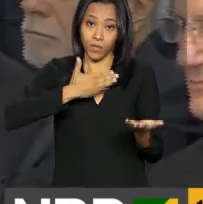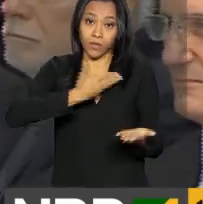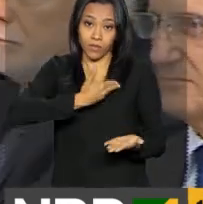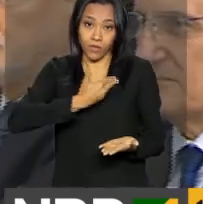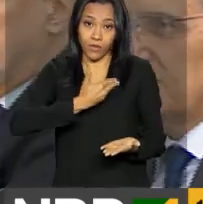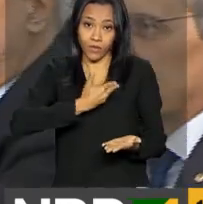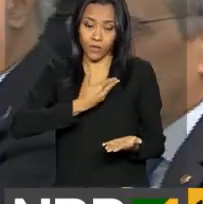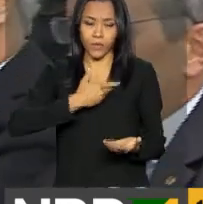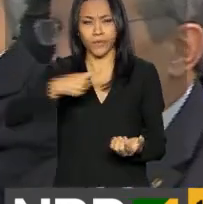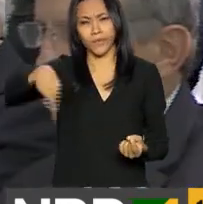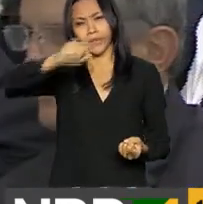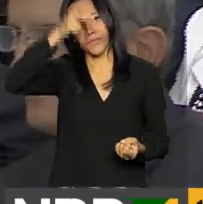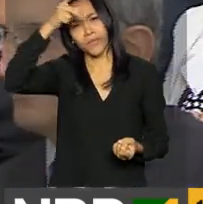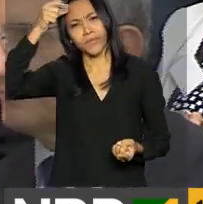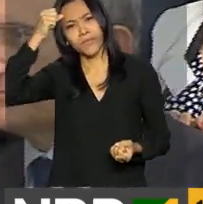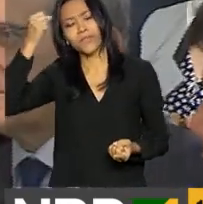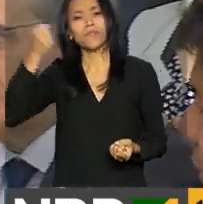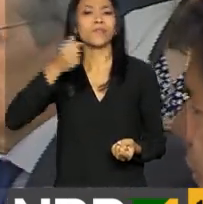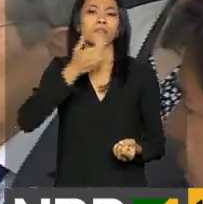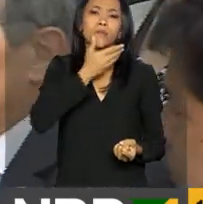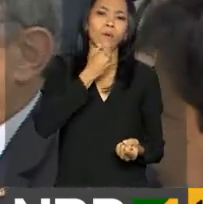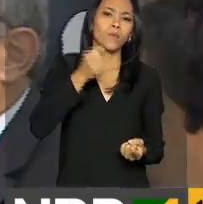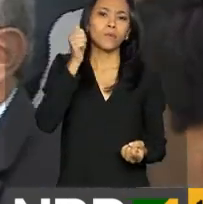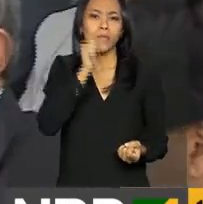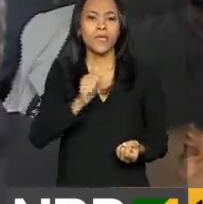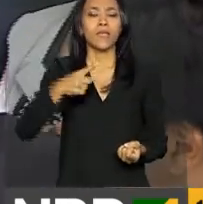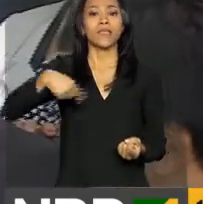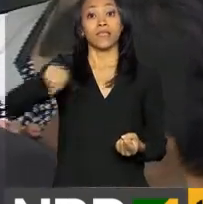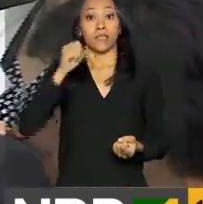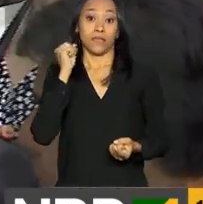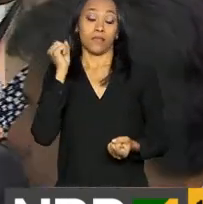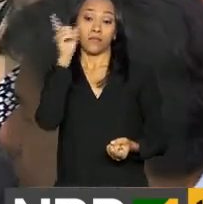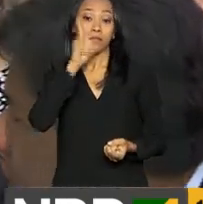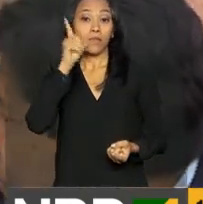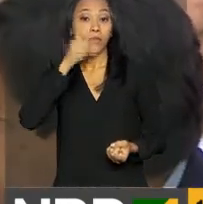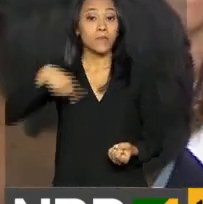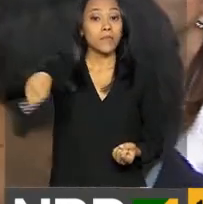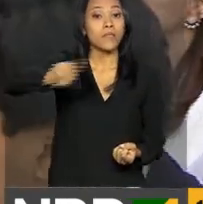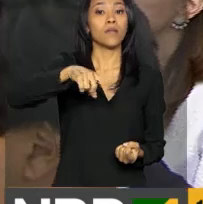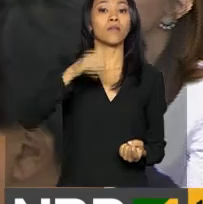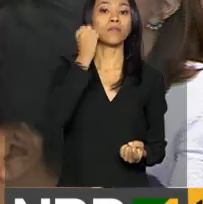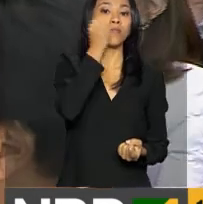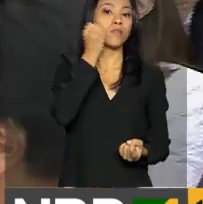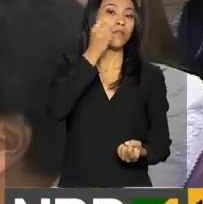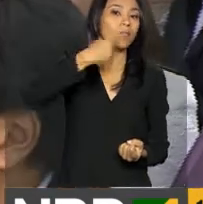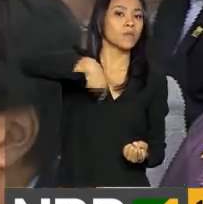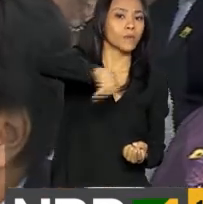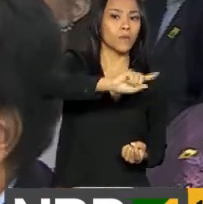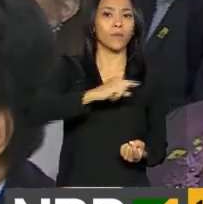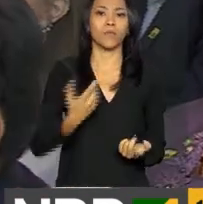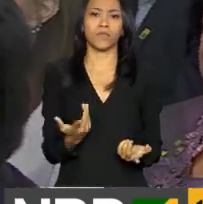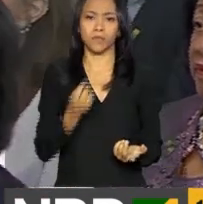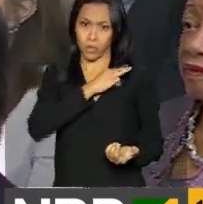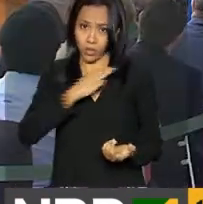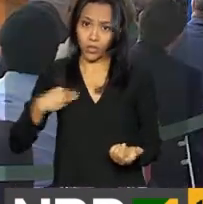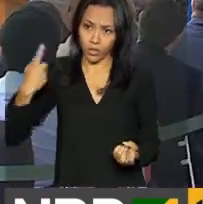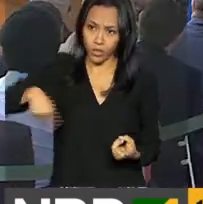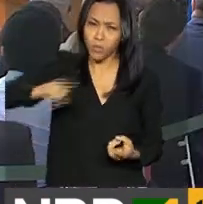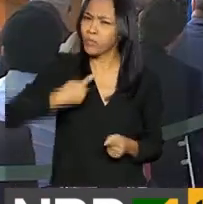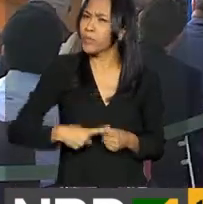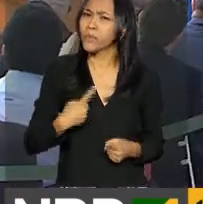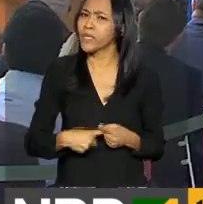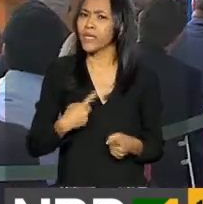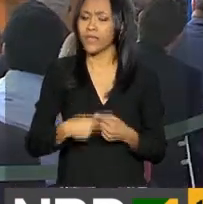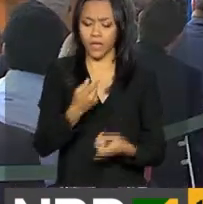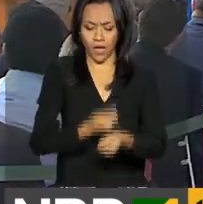meus amigos prefeitos, prefeitas, vice-prefeitos, deputados, senadores, ministros, por que é que a economia vem crescendo?